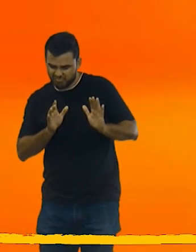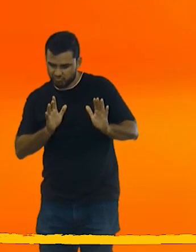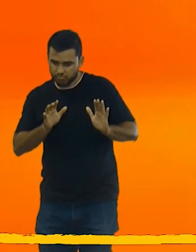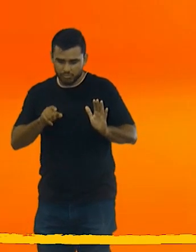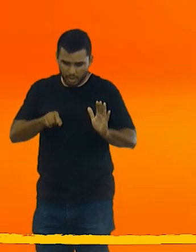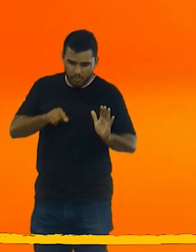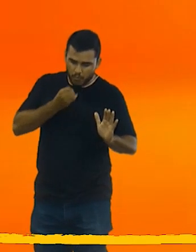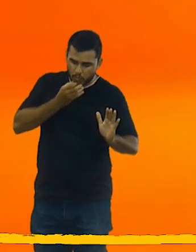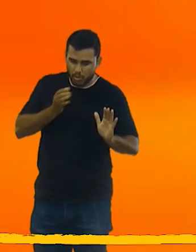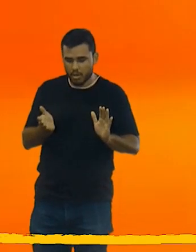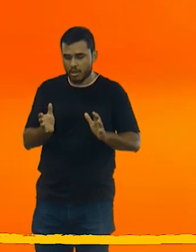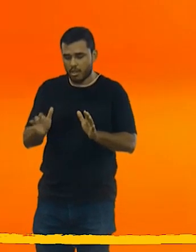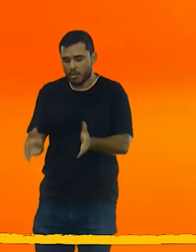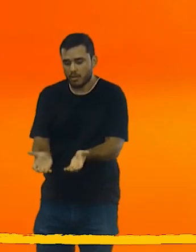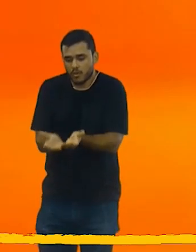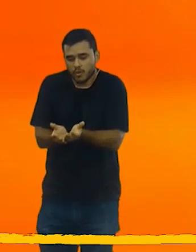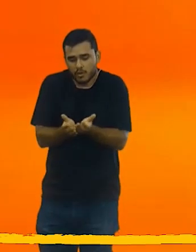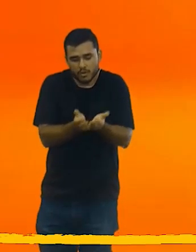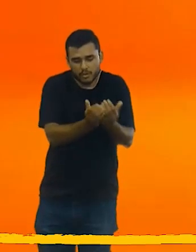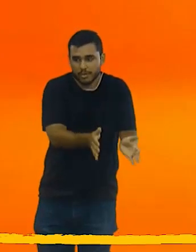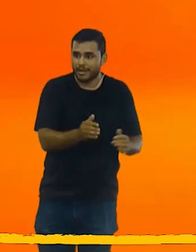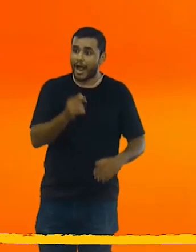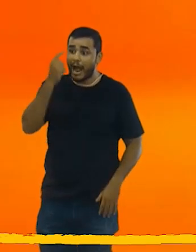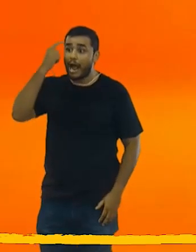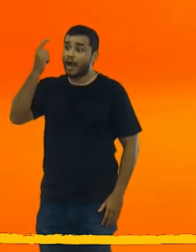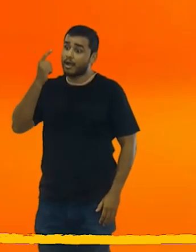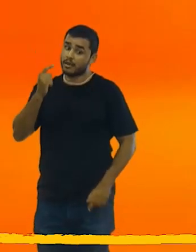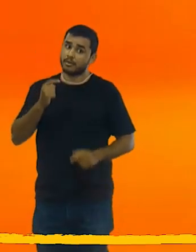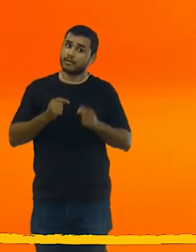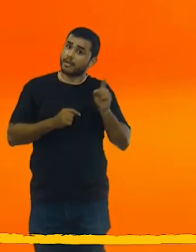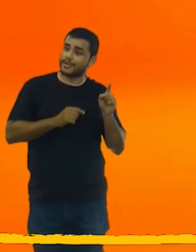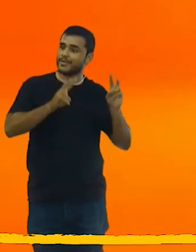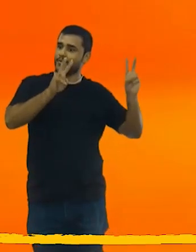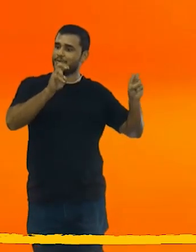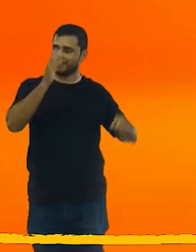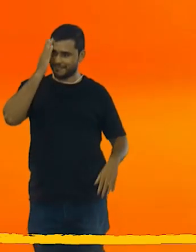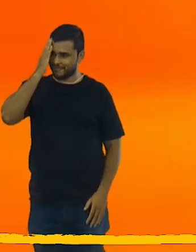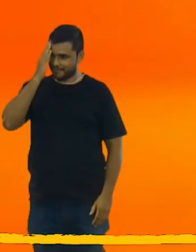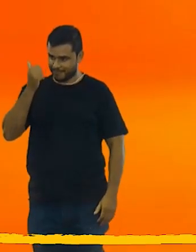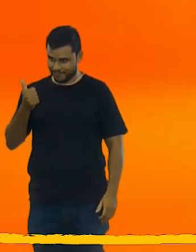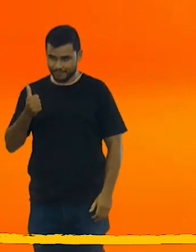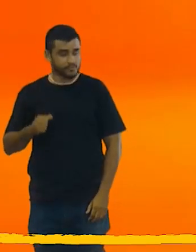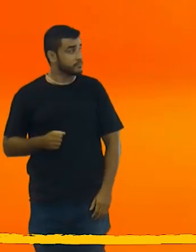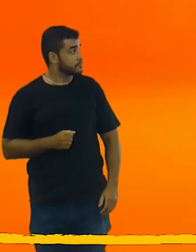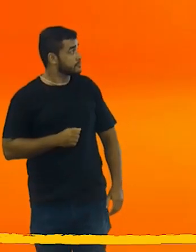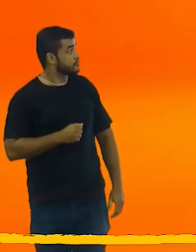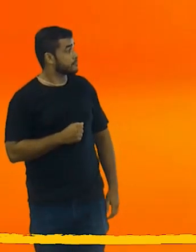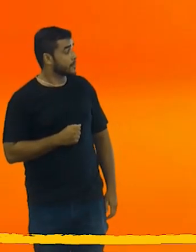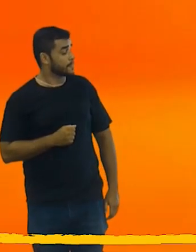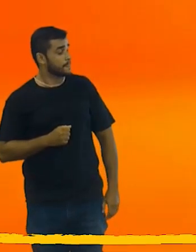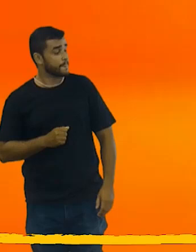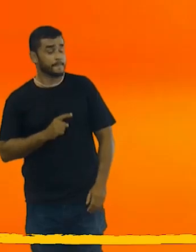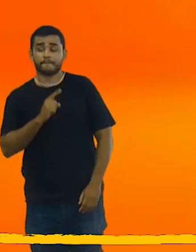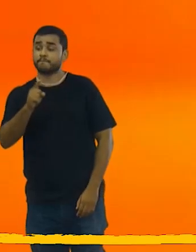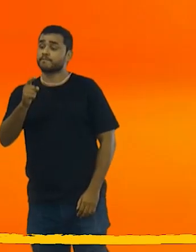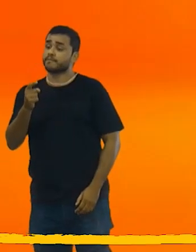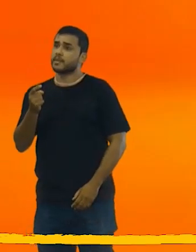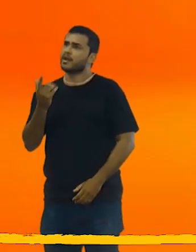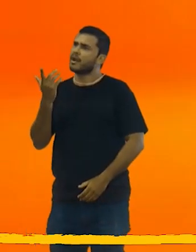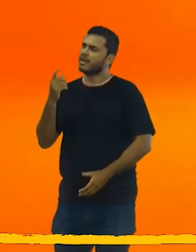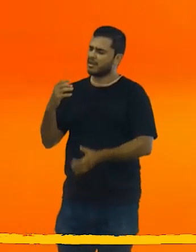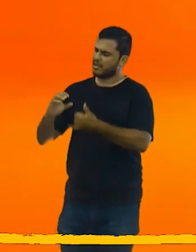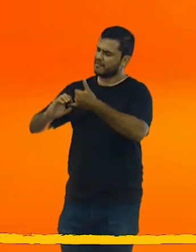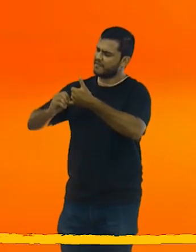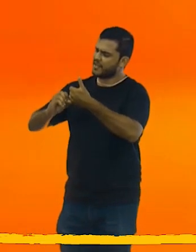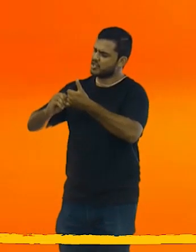nos nossos escritores do regionalismo. Portanto, ao dizer que escrever é como catar